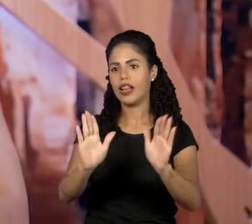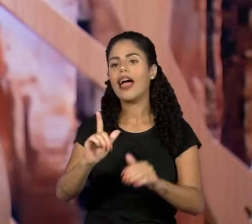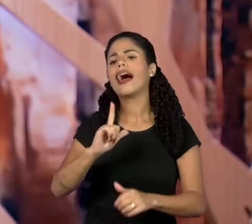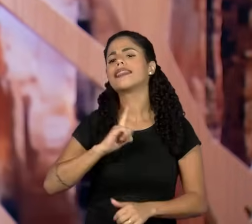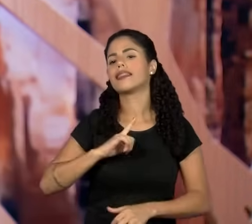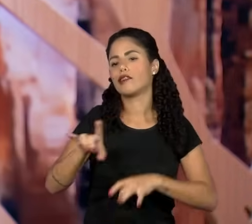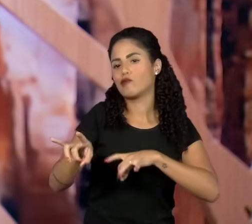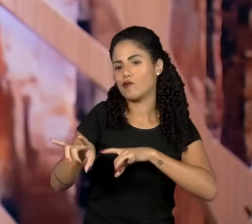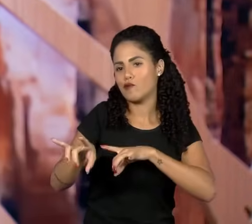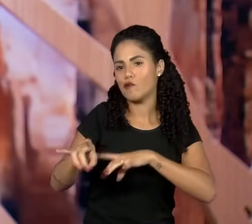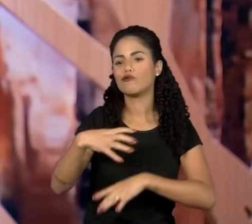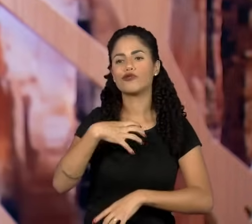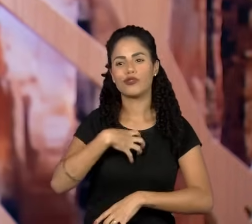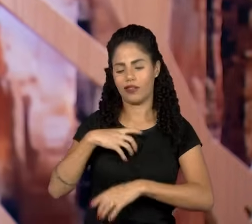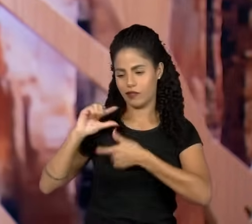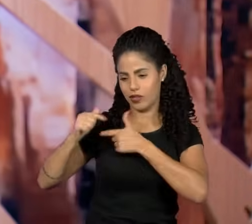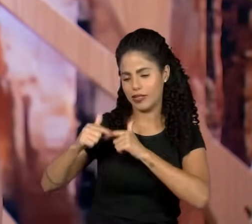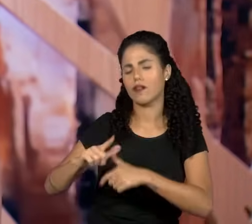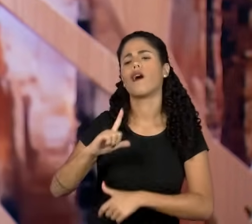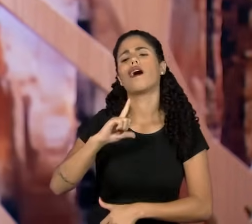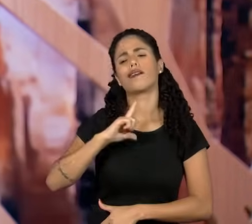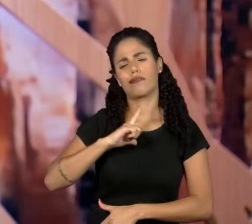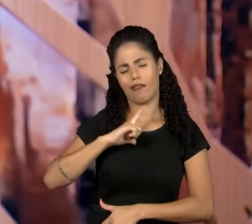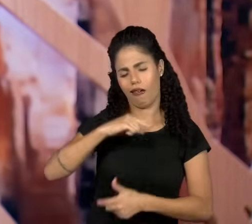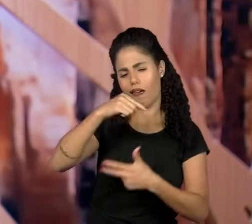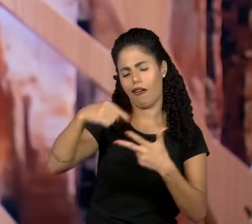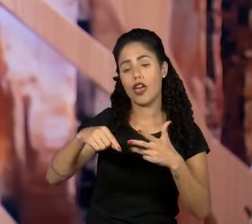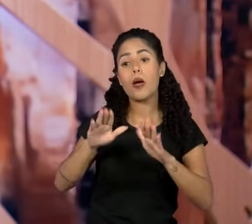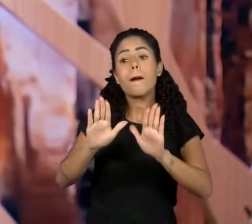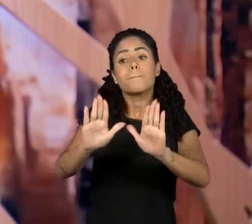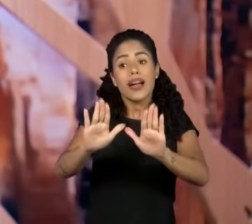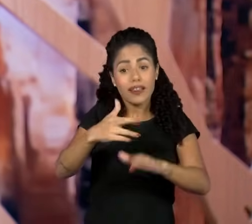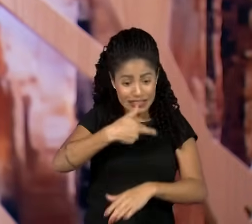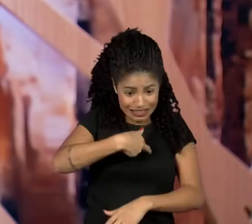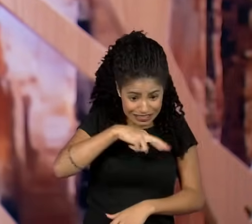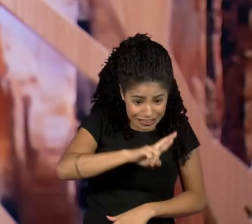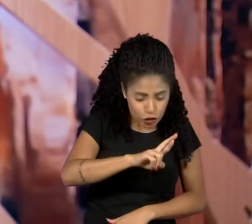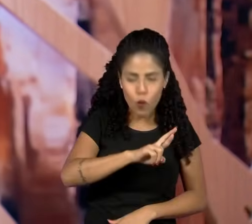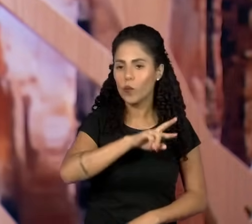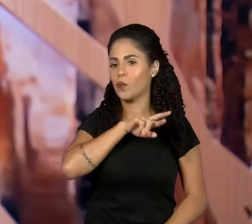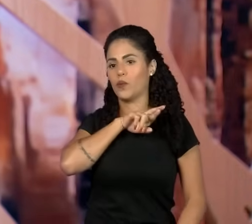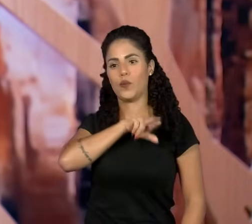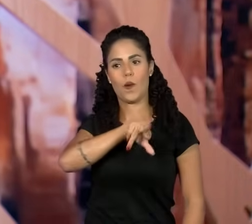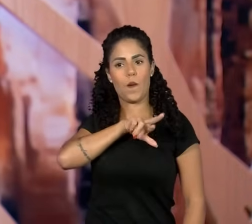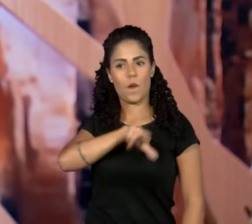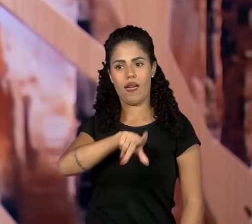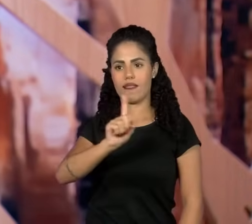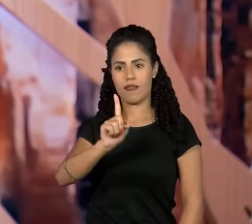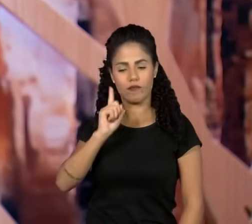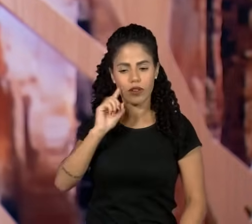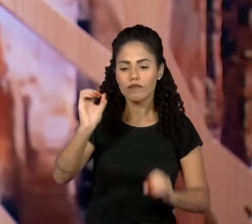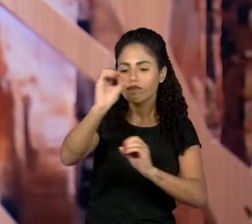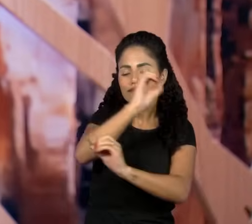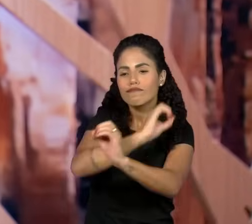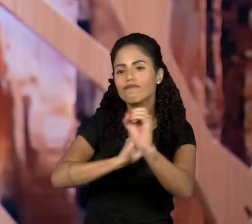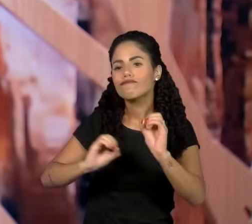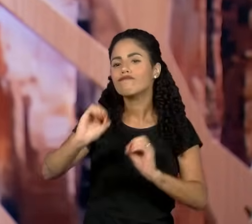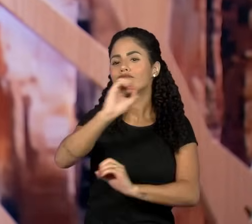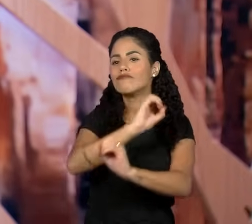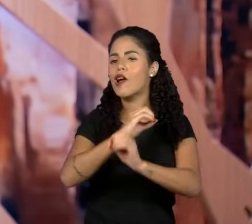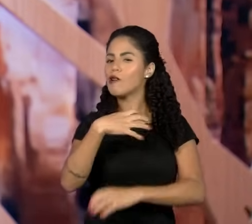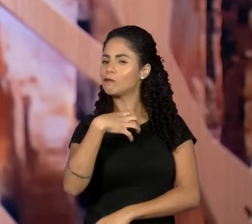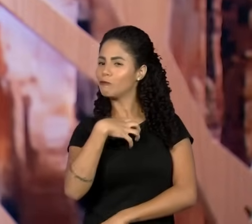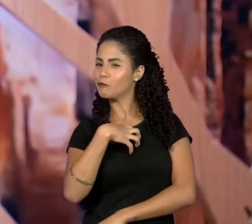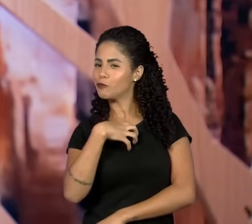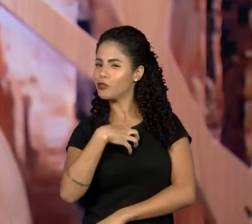as técnicas, tem todas as tradições, tem todas as vertentes, mas euzinha gosto de considerar a astrologia como uma linguagem, uma